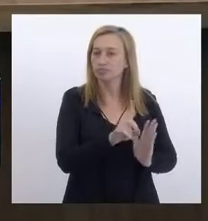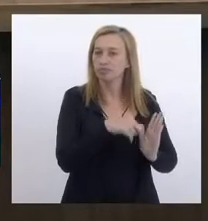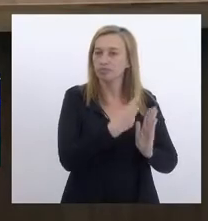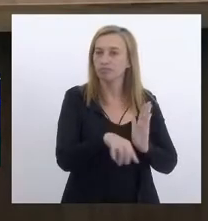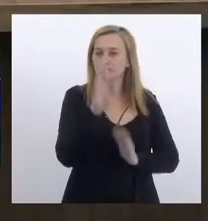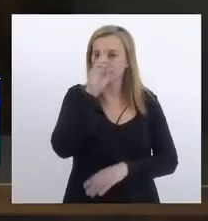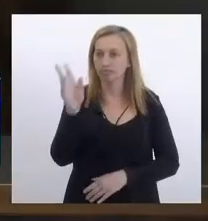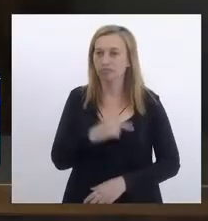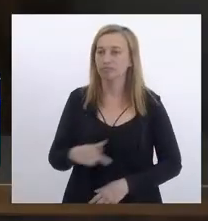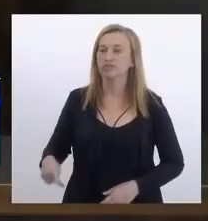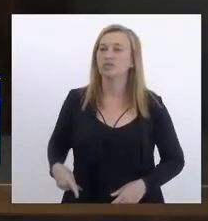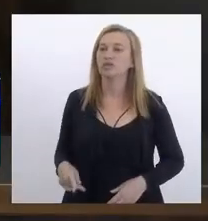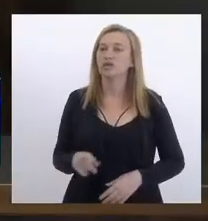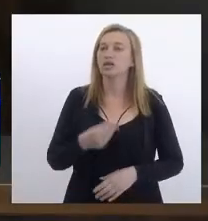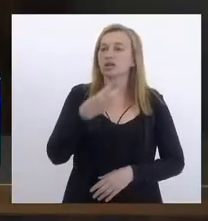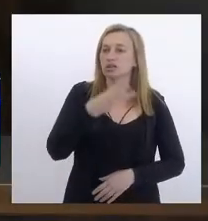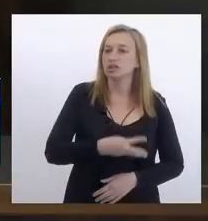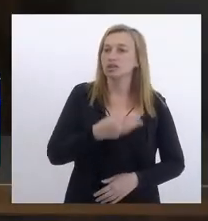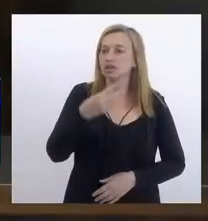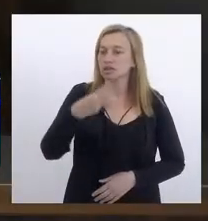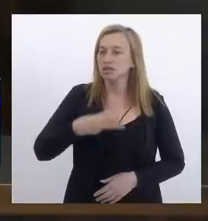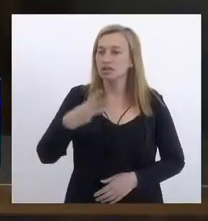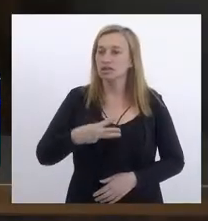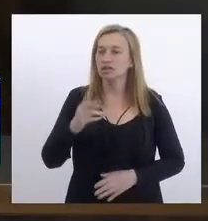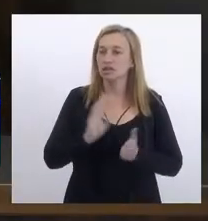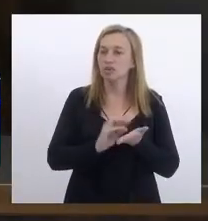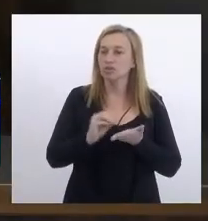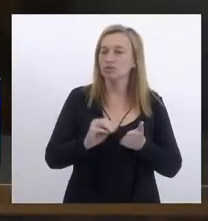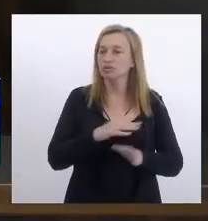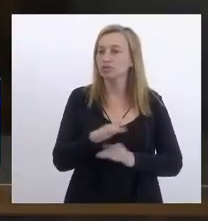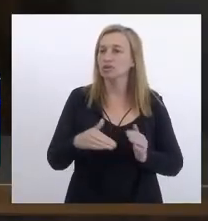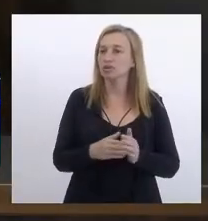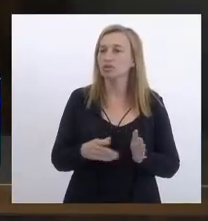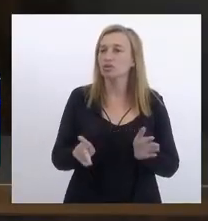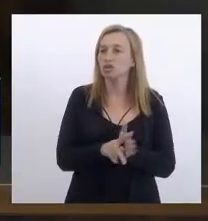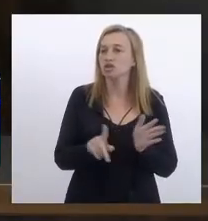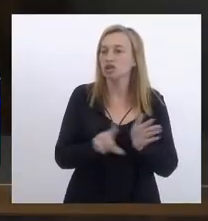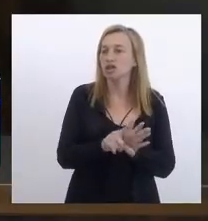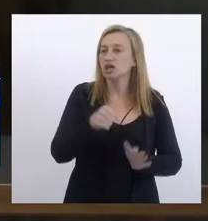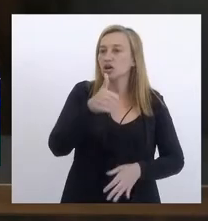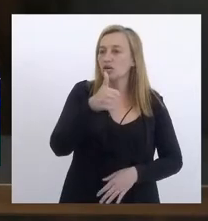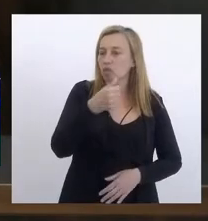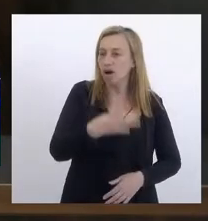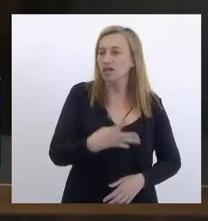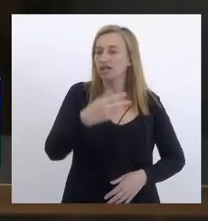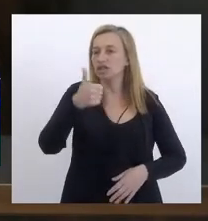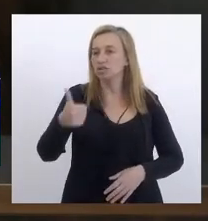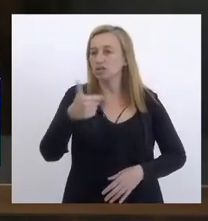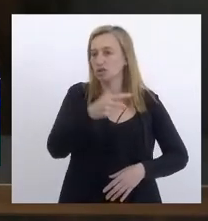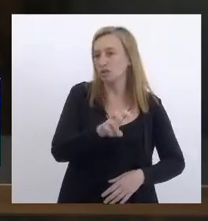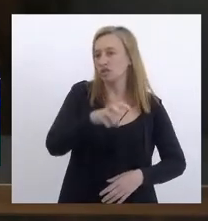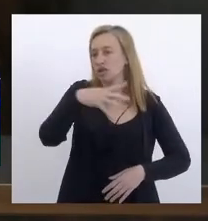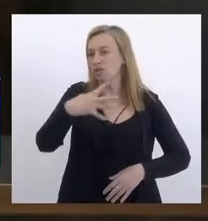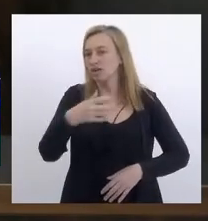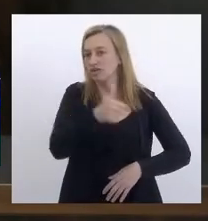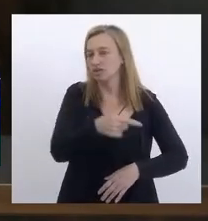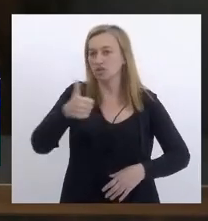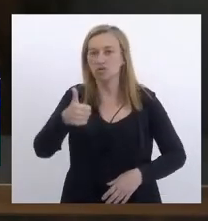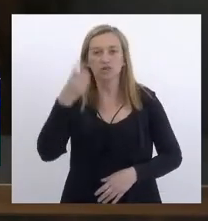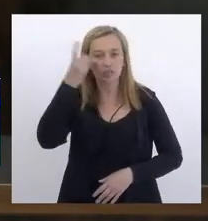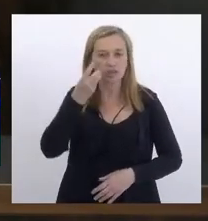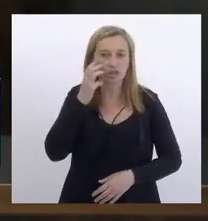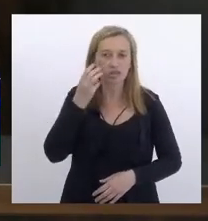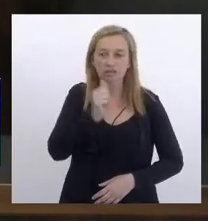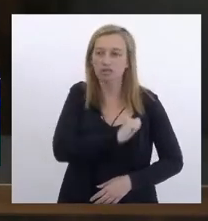presidente. 33º da pauta, veto parcial aposto ao projeto de lei 141-54-21, de autoria do deputado Valdeir Carneiro,